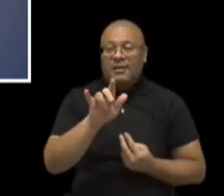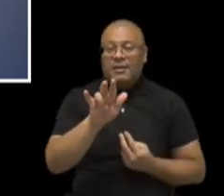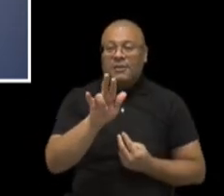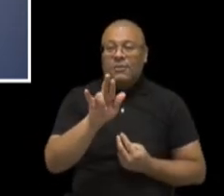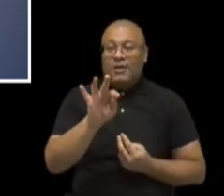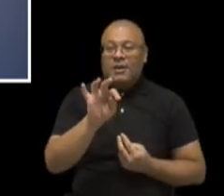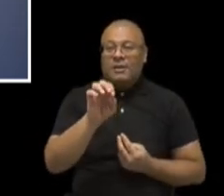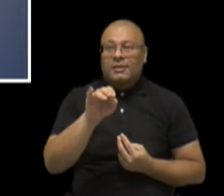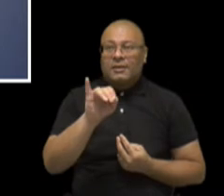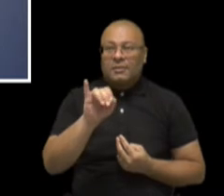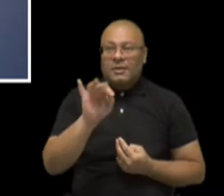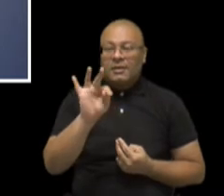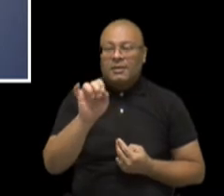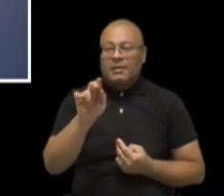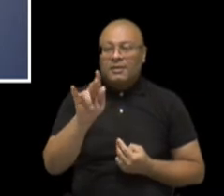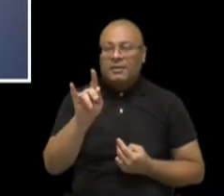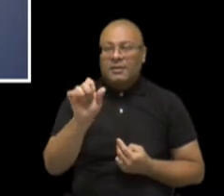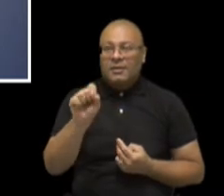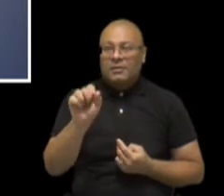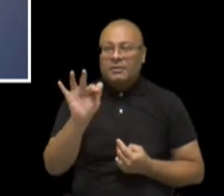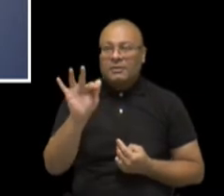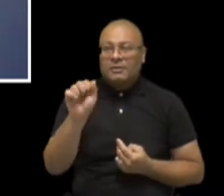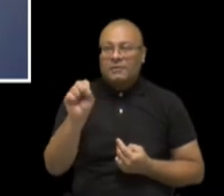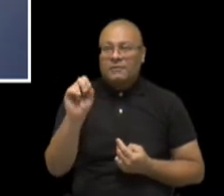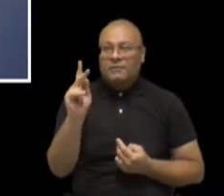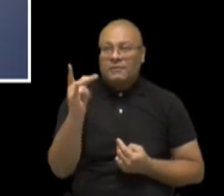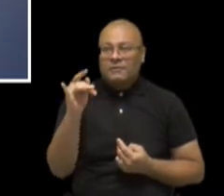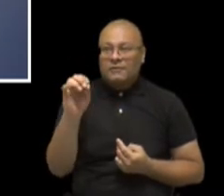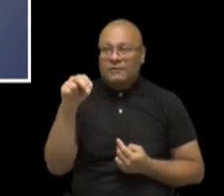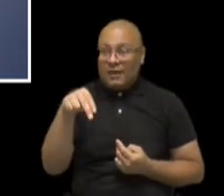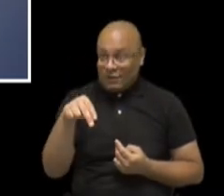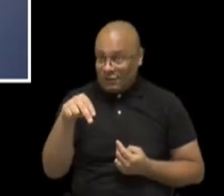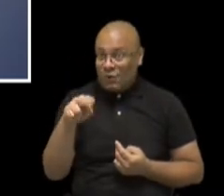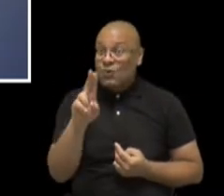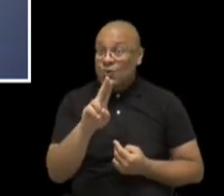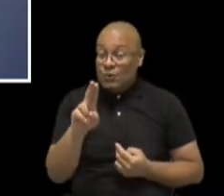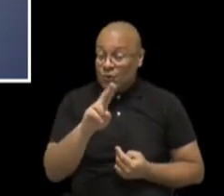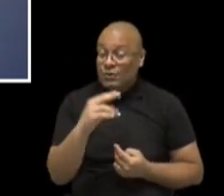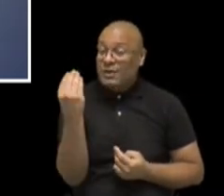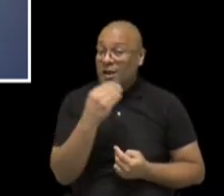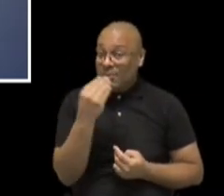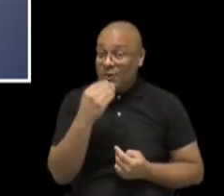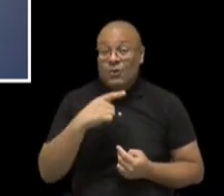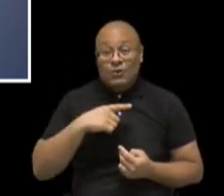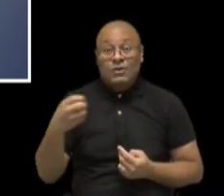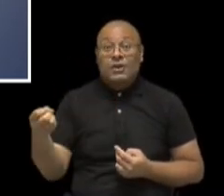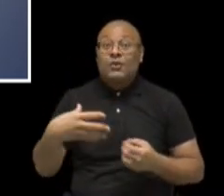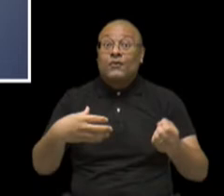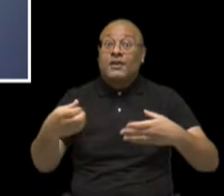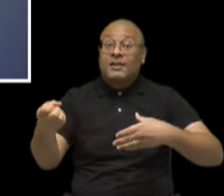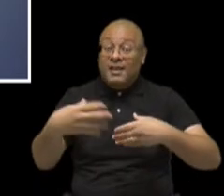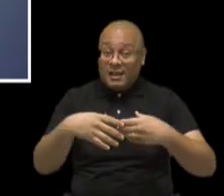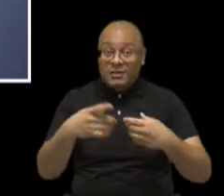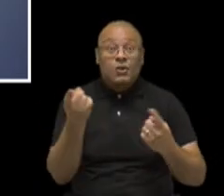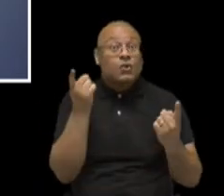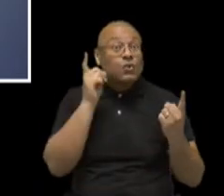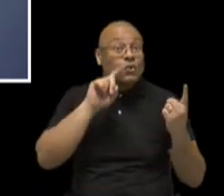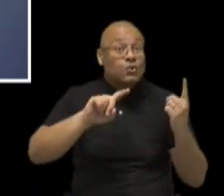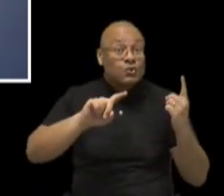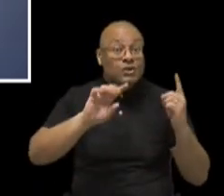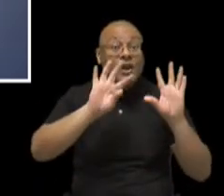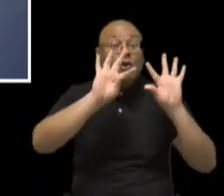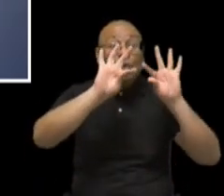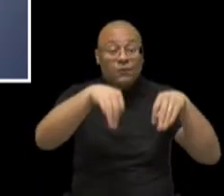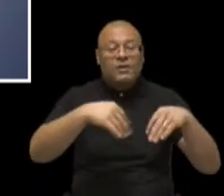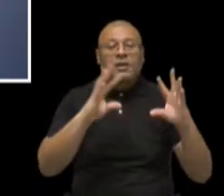Talks Fashion, então usem e abusem dela. Esse ano nós temos algumas novidades. Ao final de cada dia teremos um resumão de